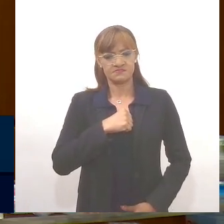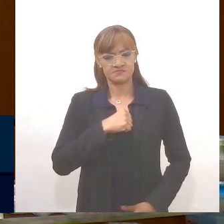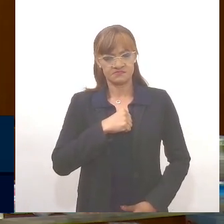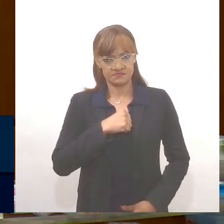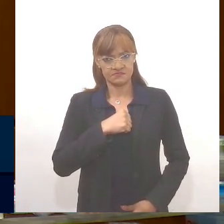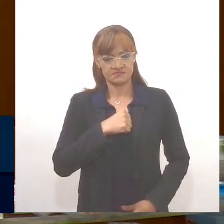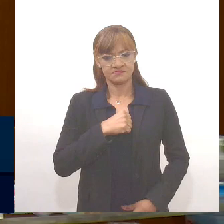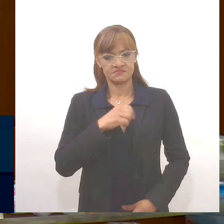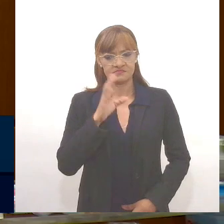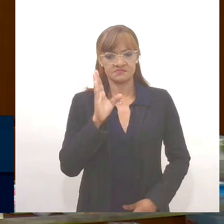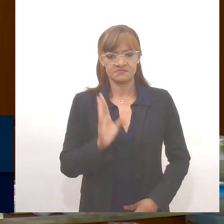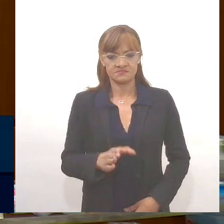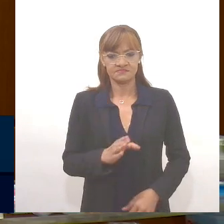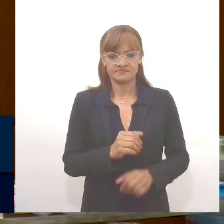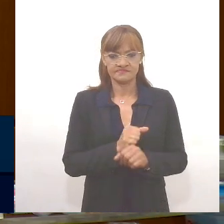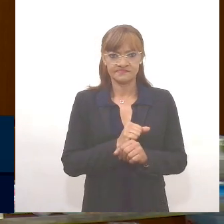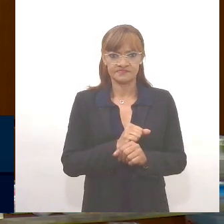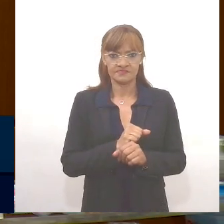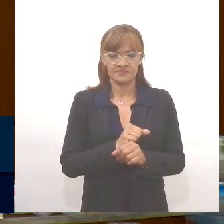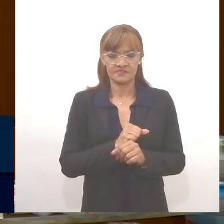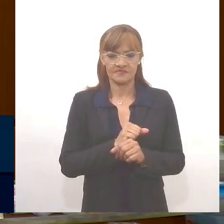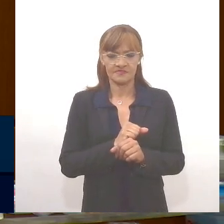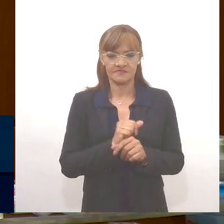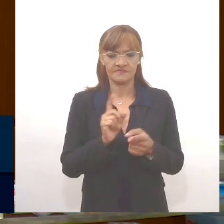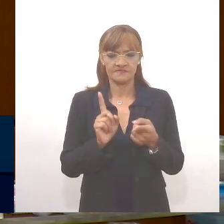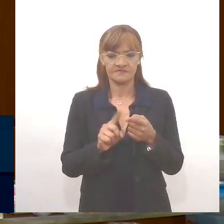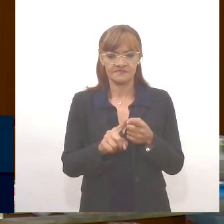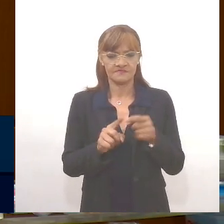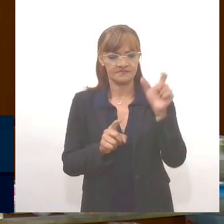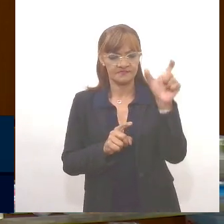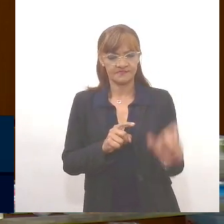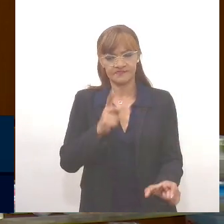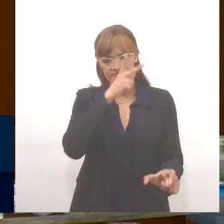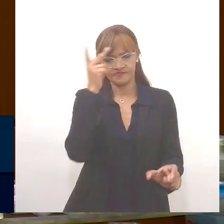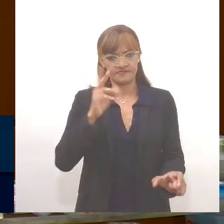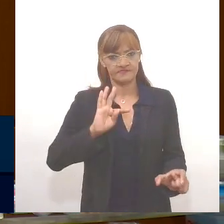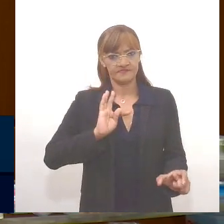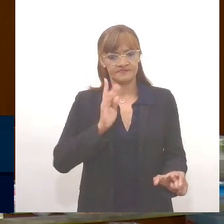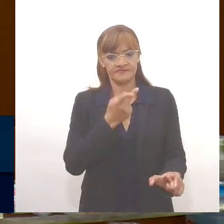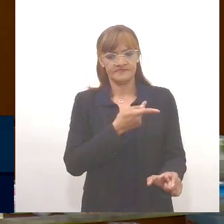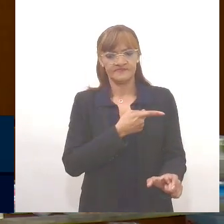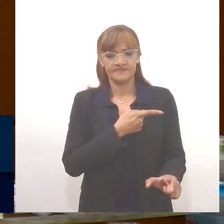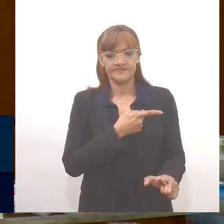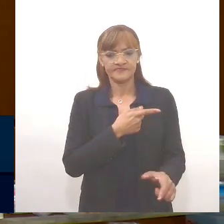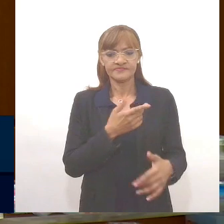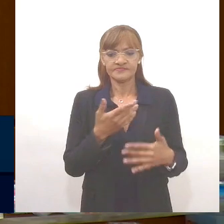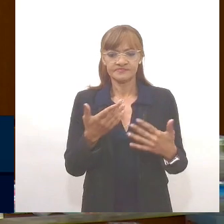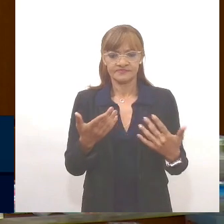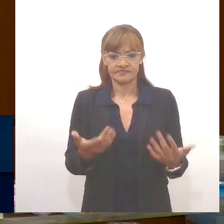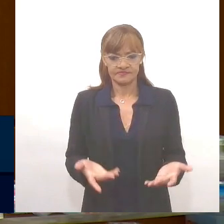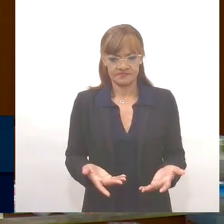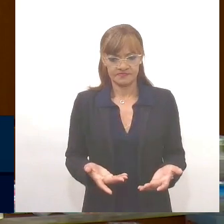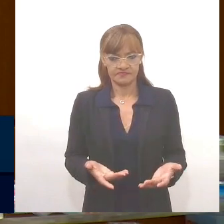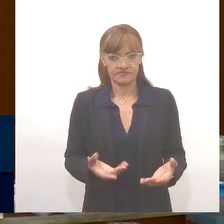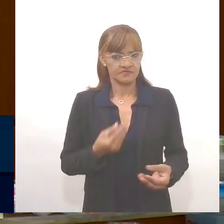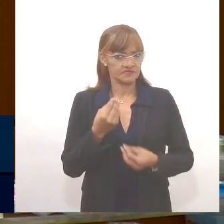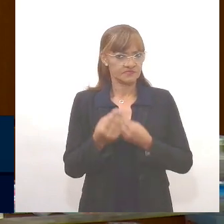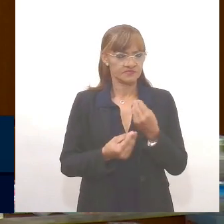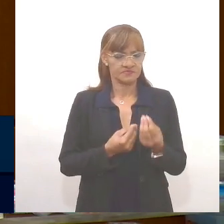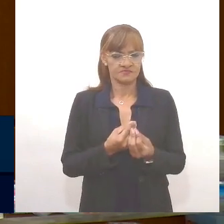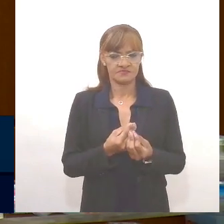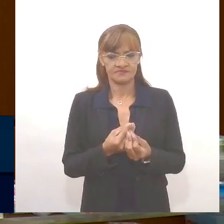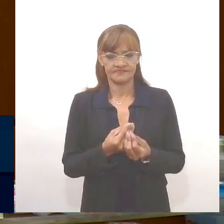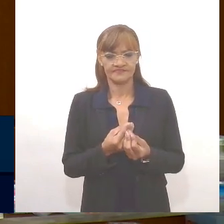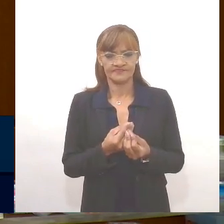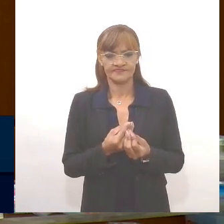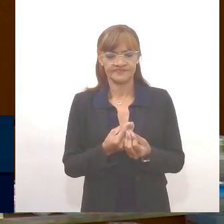tava se refer indo a uma pessoa trans n tem a ver com transfobia né sobre o desrespeito